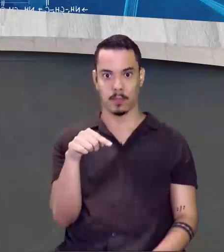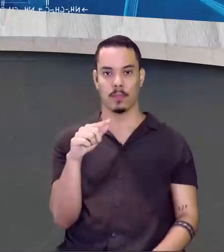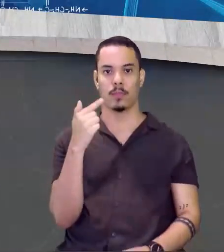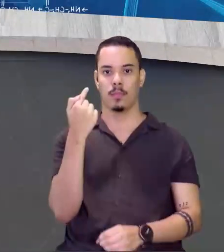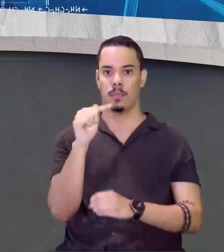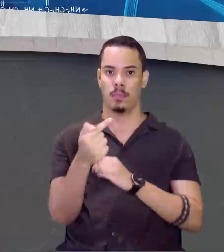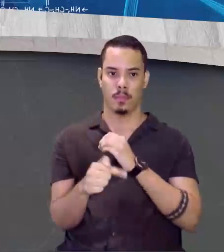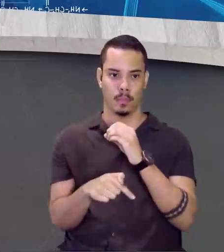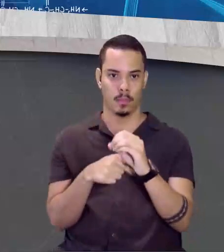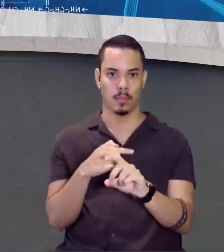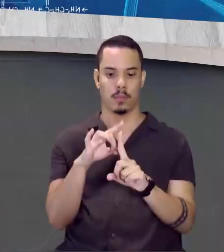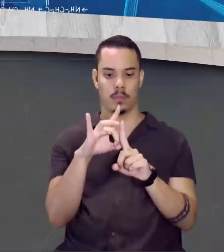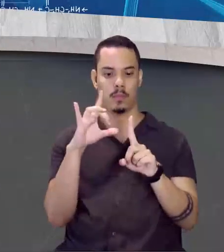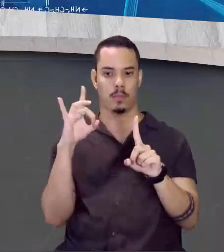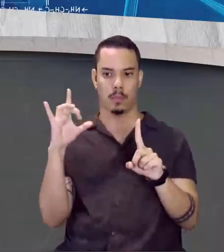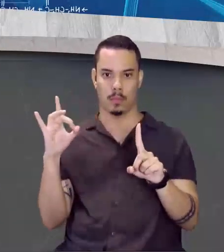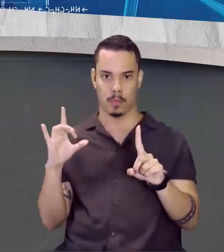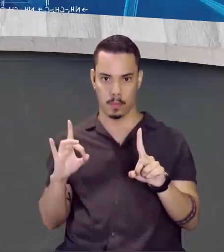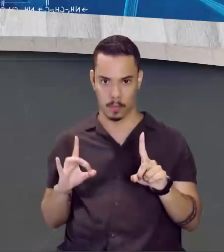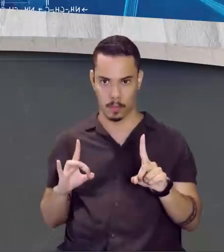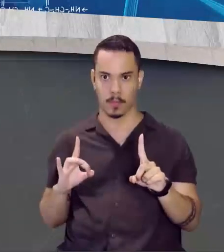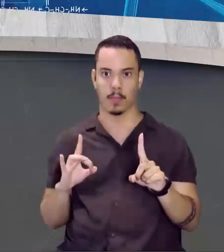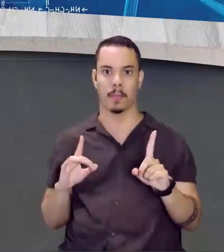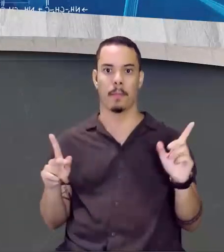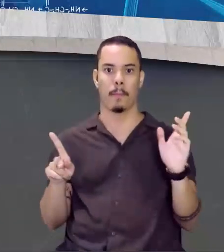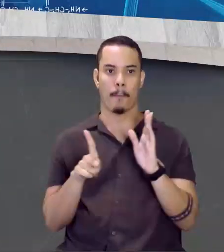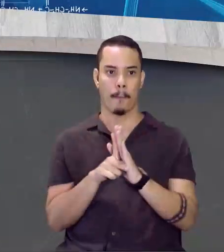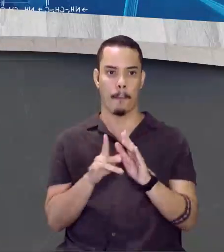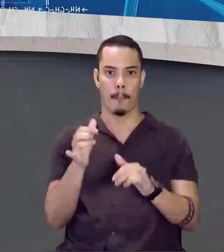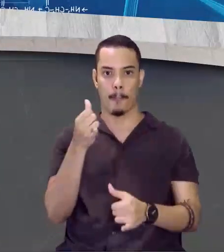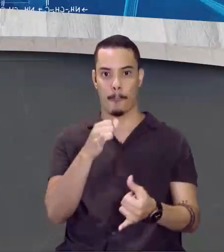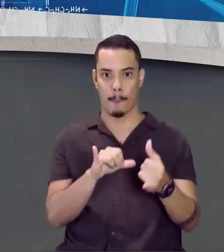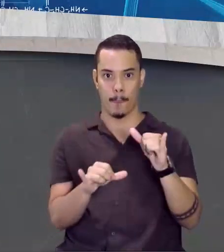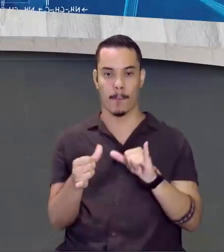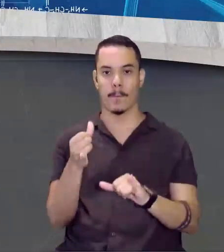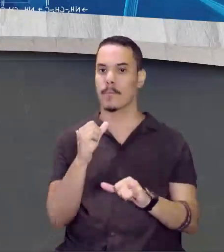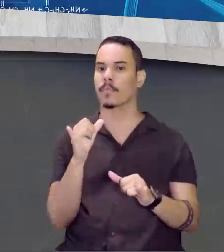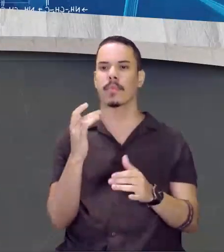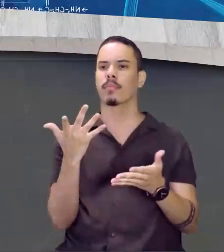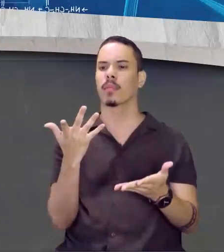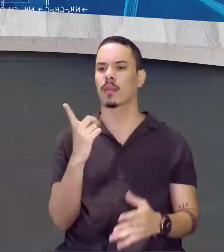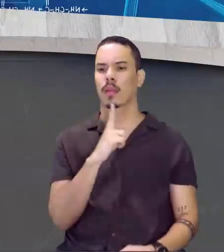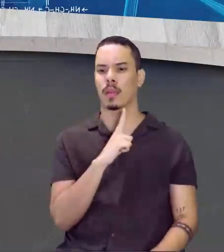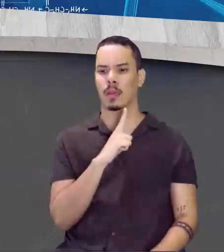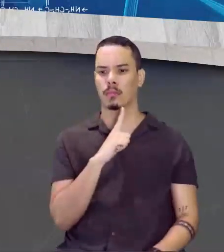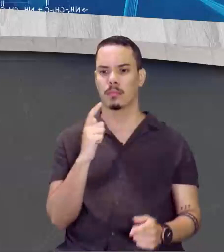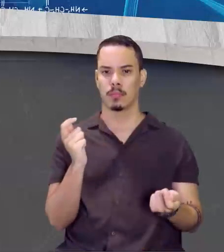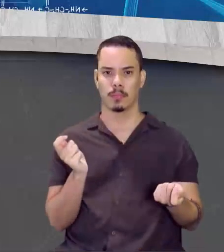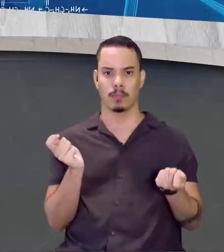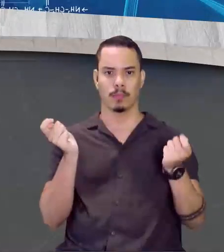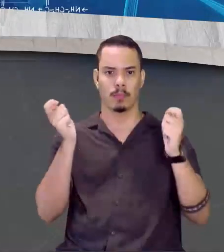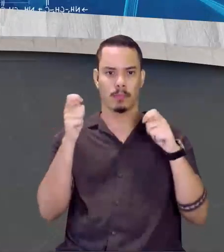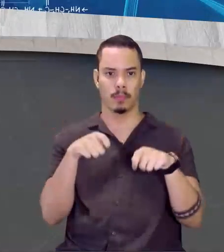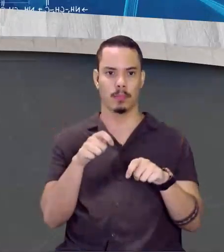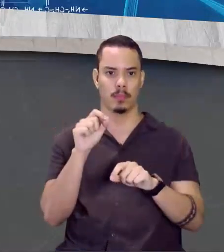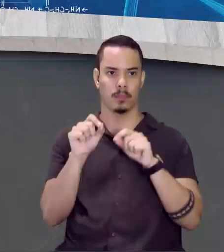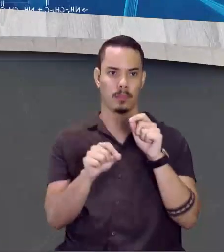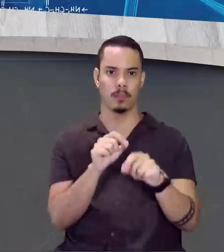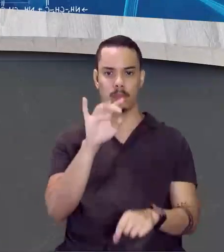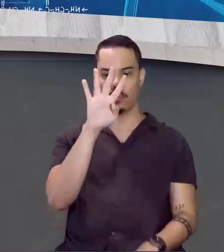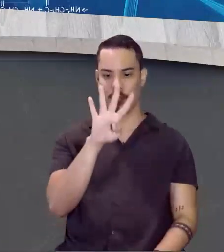átomos isoladamente, ou seja, os seus elementos químicos, eles estão dispostos em um